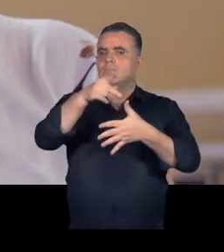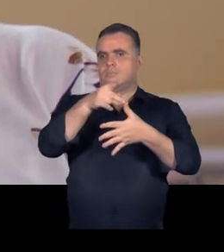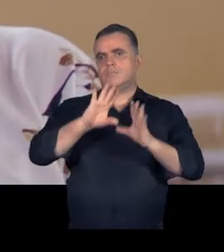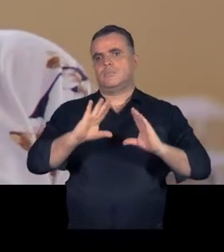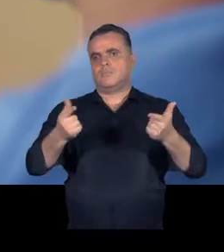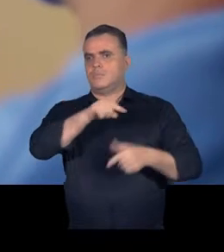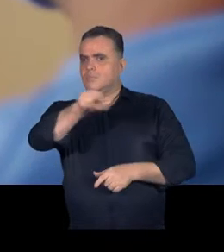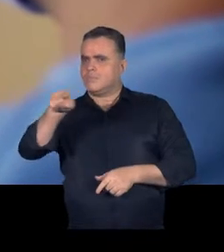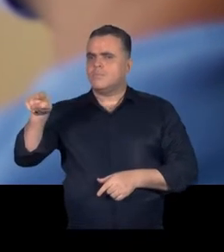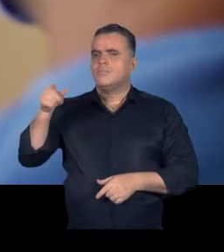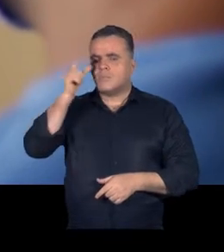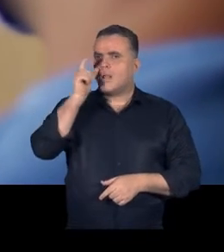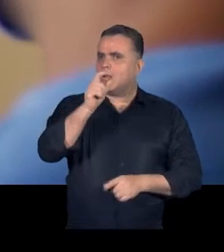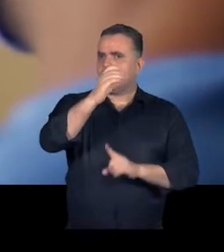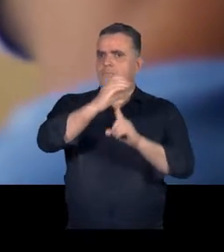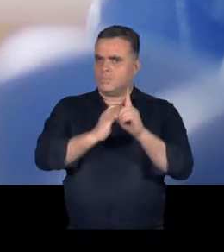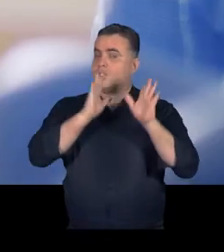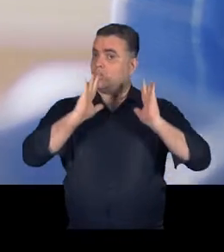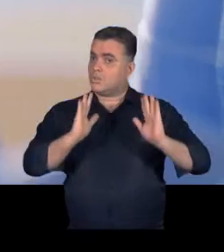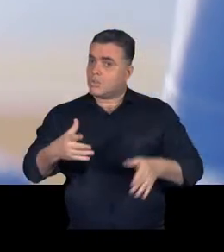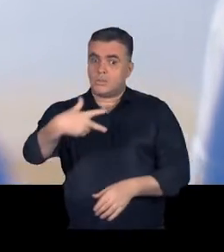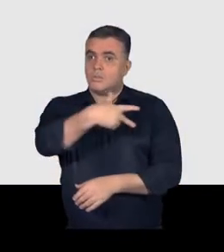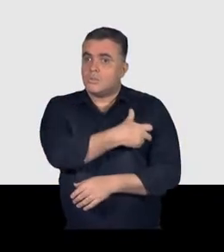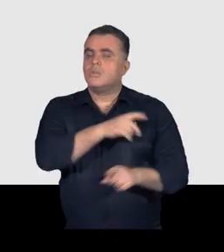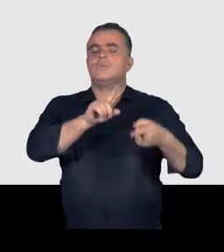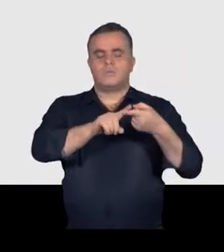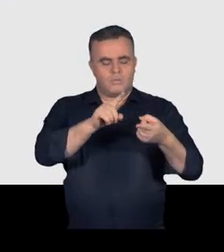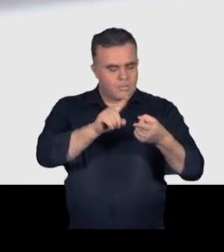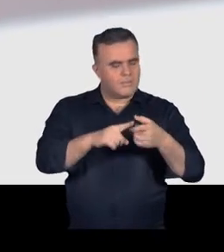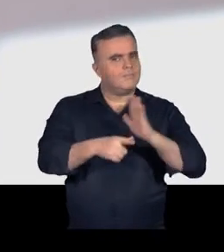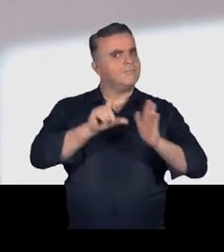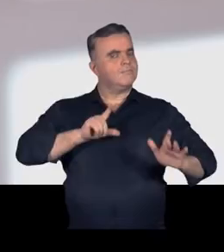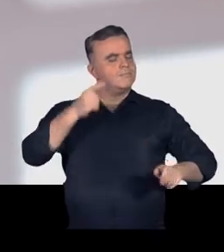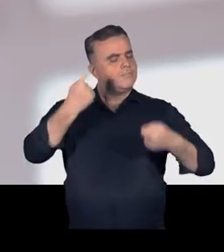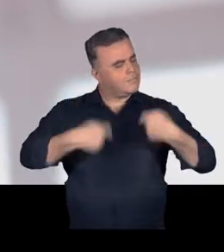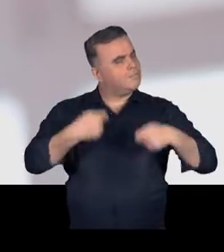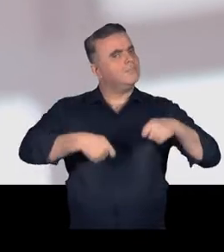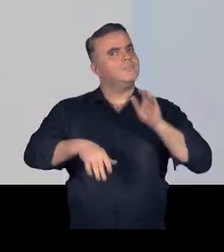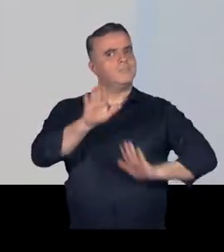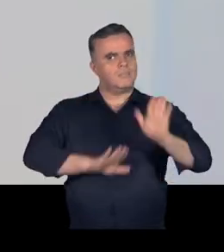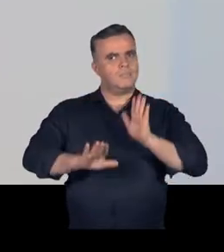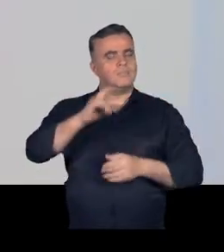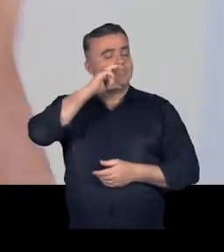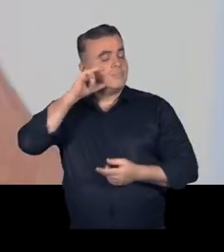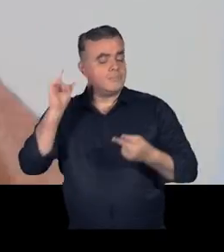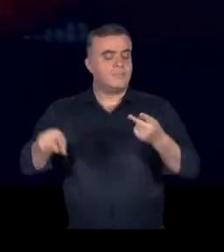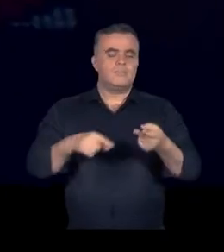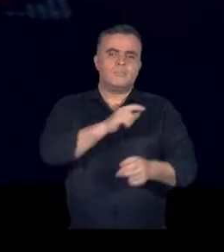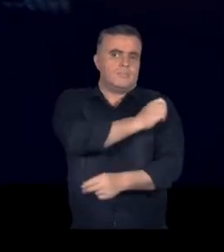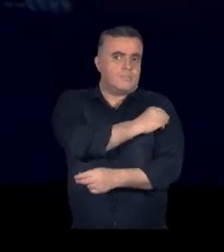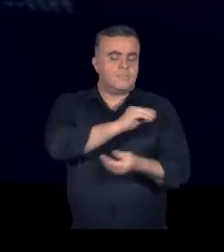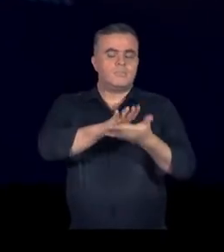prioritários. Fique atento ao calendário. E quem já se vacinou também precisa se cuidar. Usar máscara e